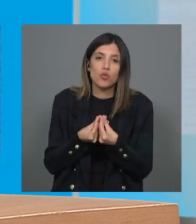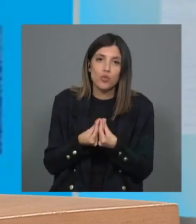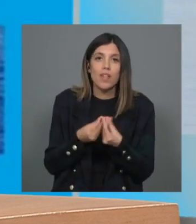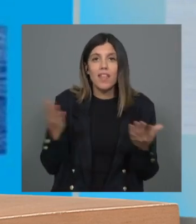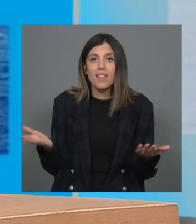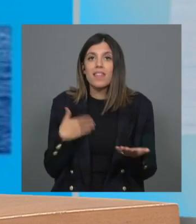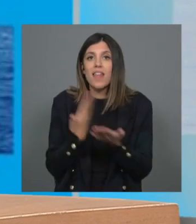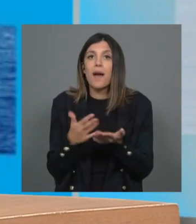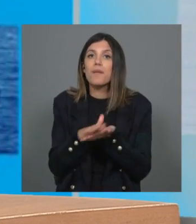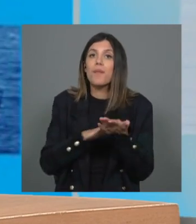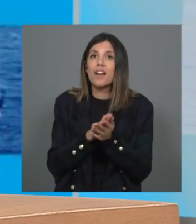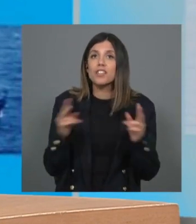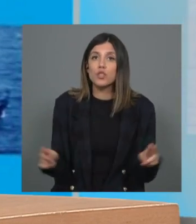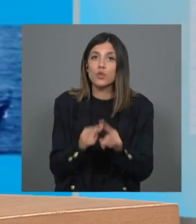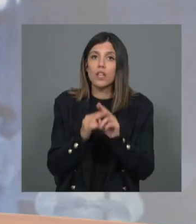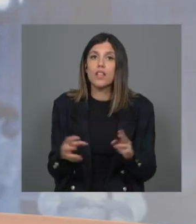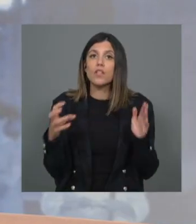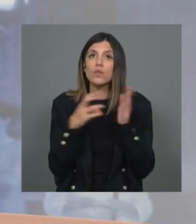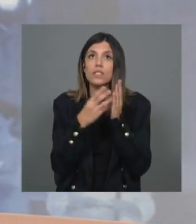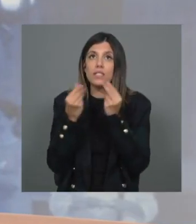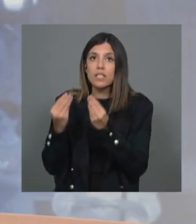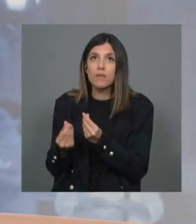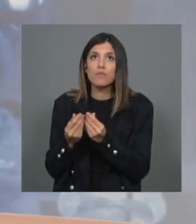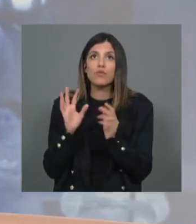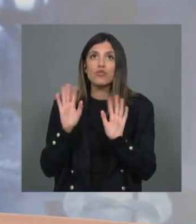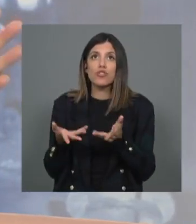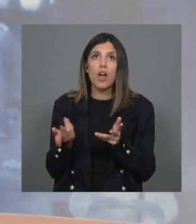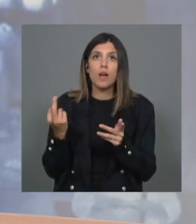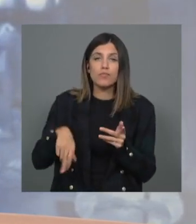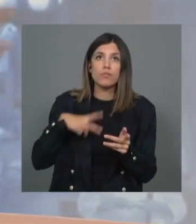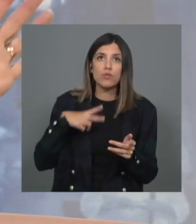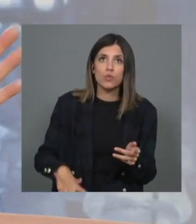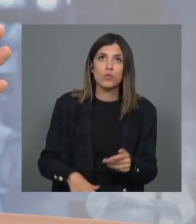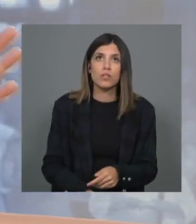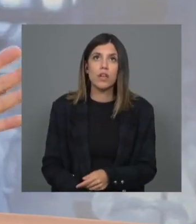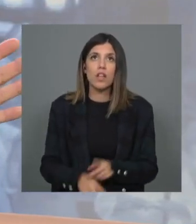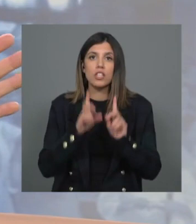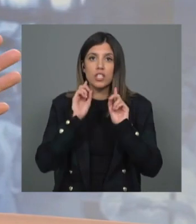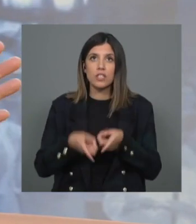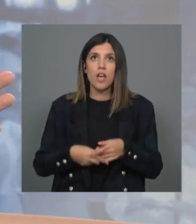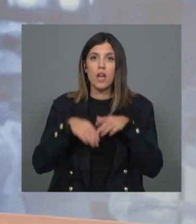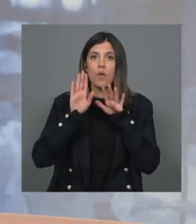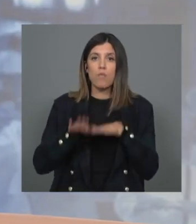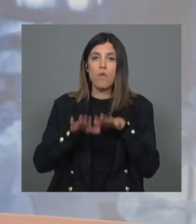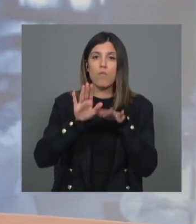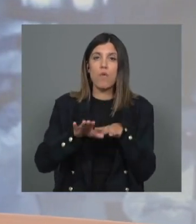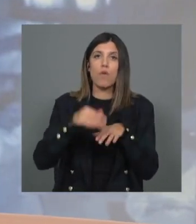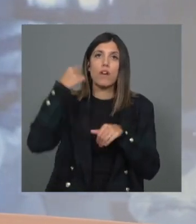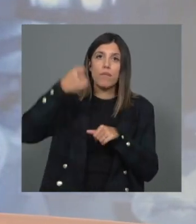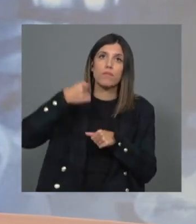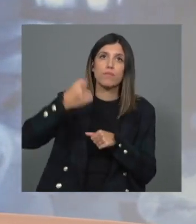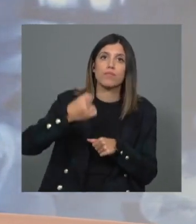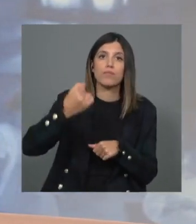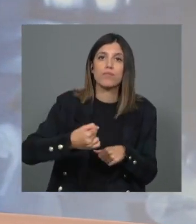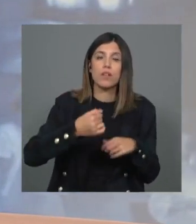jornadas. Entretanto, os símbolos já estão em Portugal, já iniciaram esta grande peregrinação pelas dioceses do